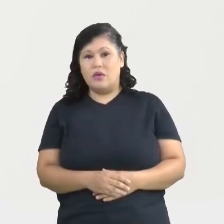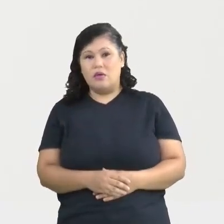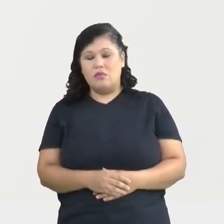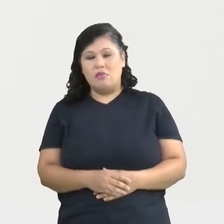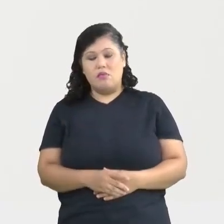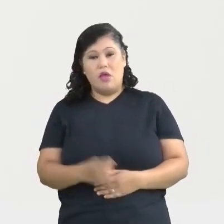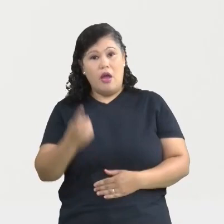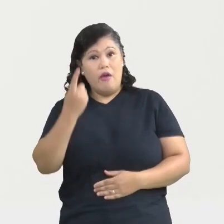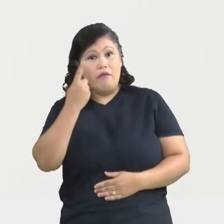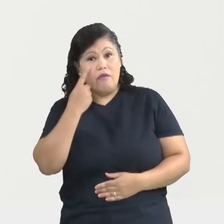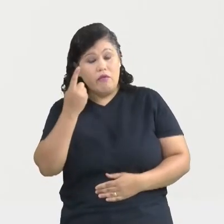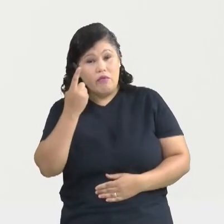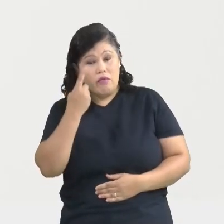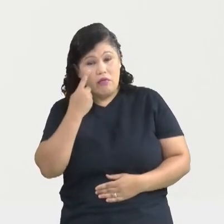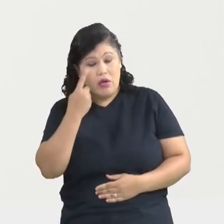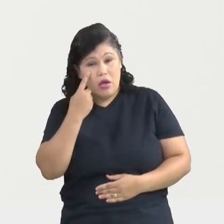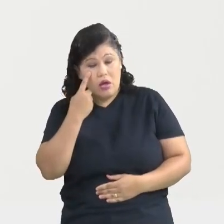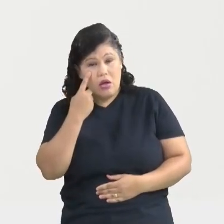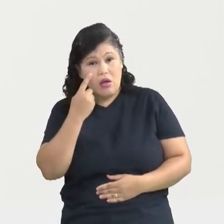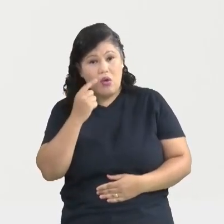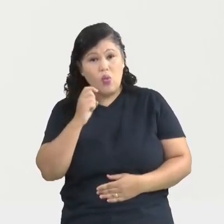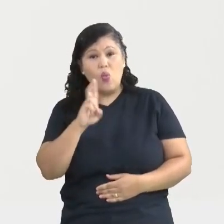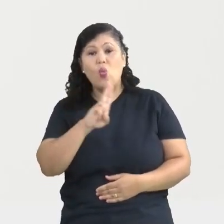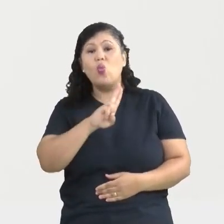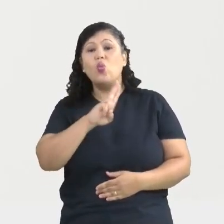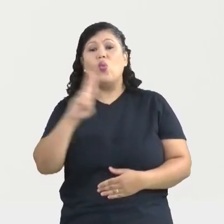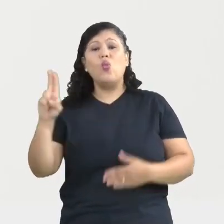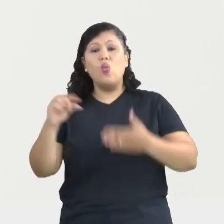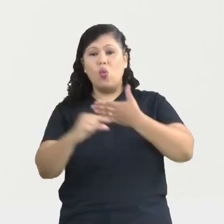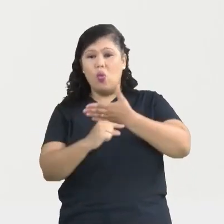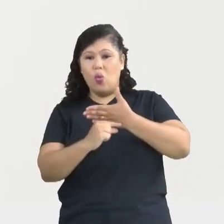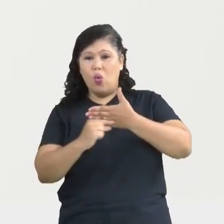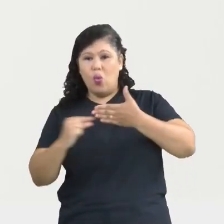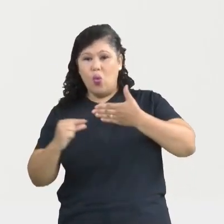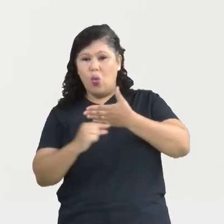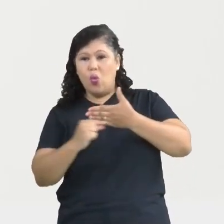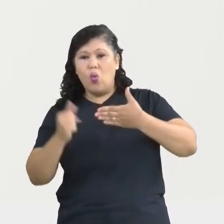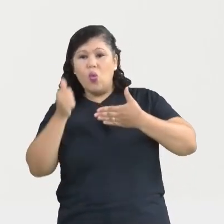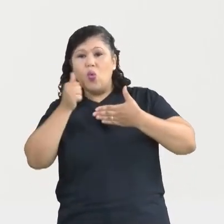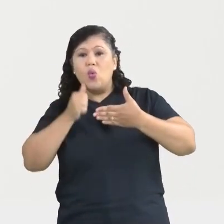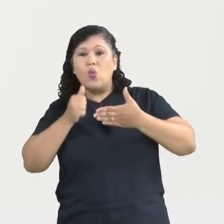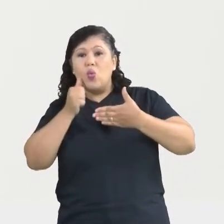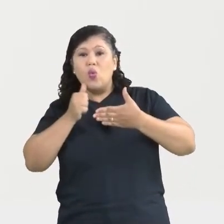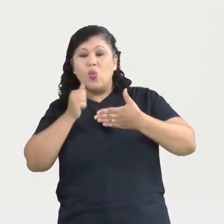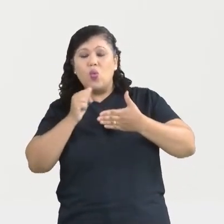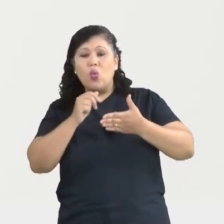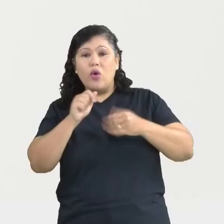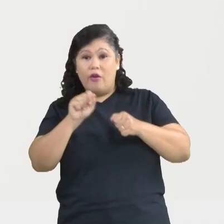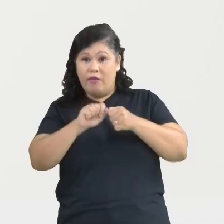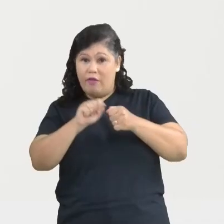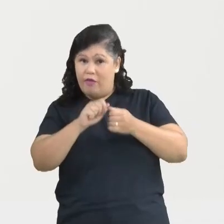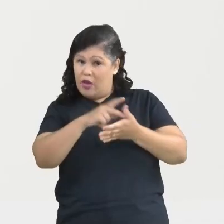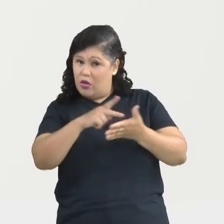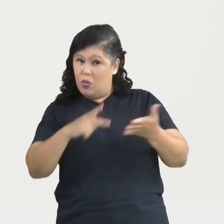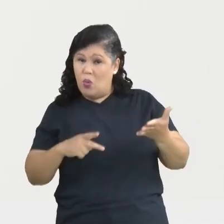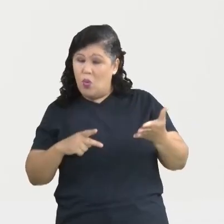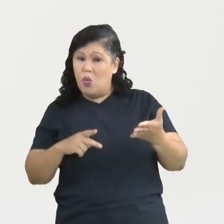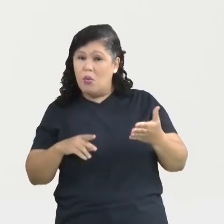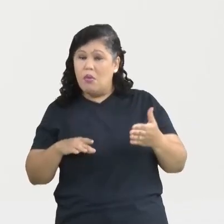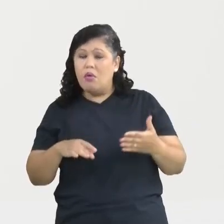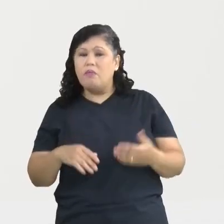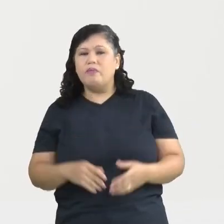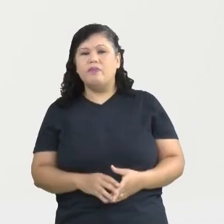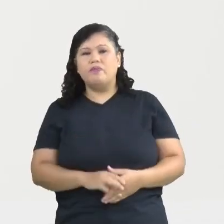Identifique e escreva o nome da autora do poema no seu caderno. Qual é o nome deste